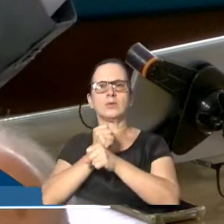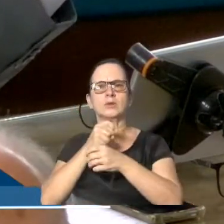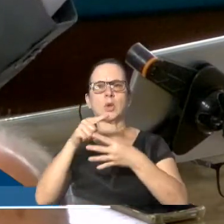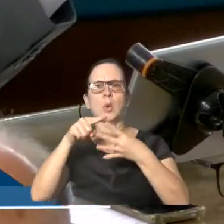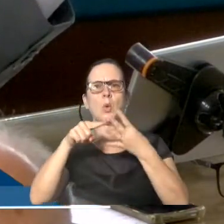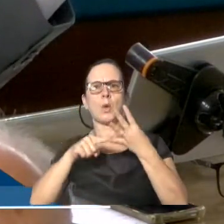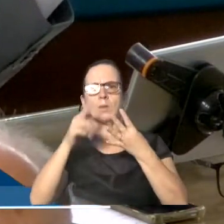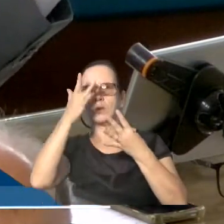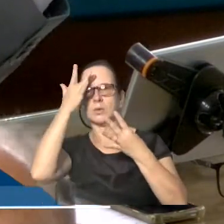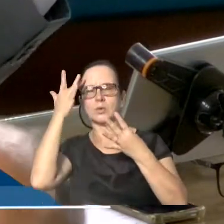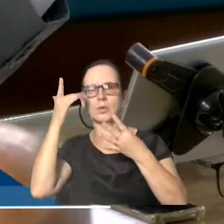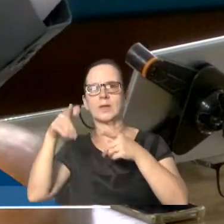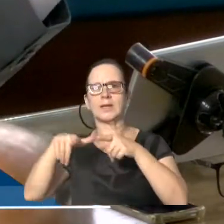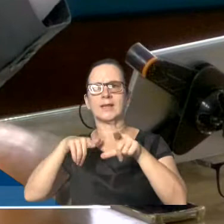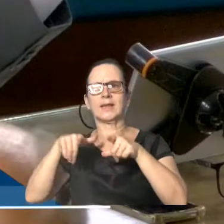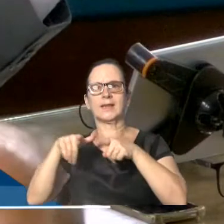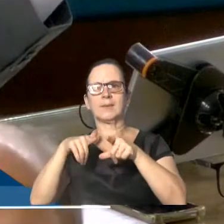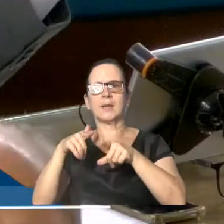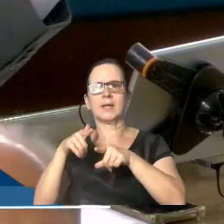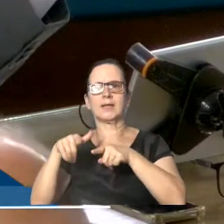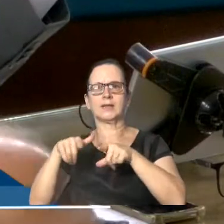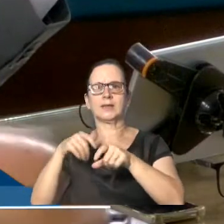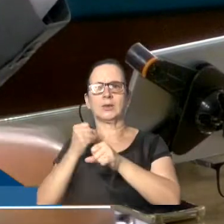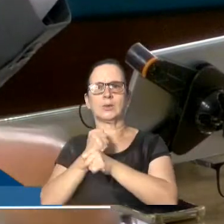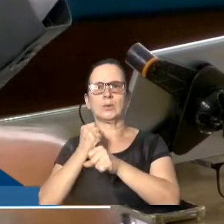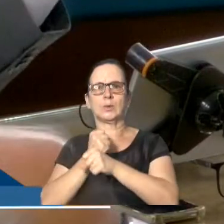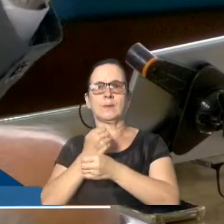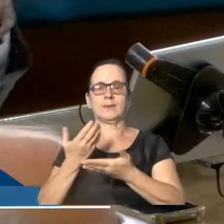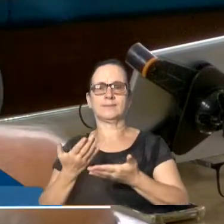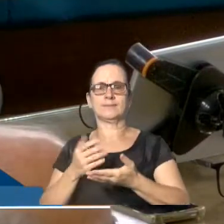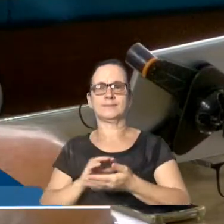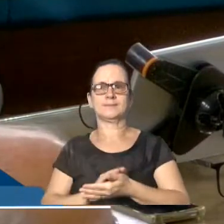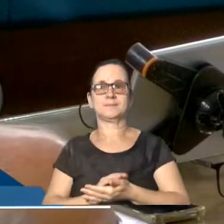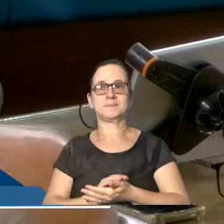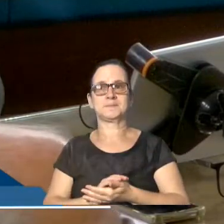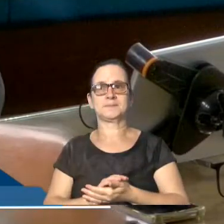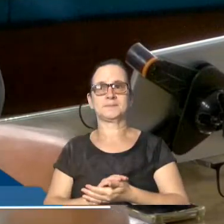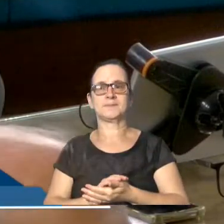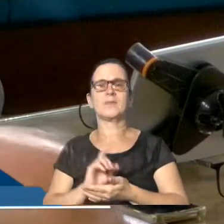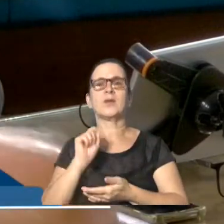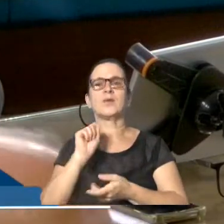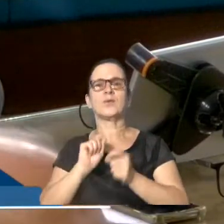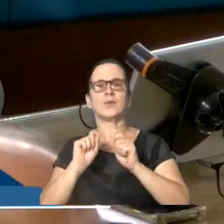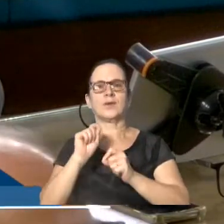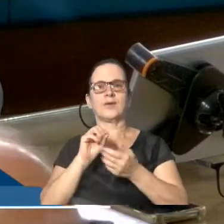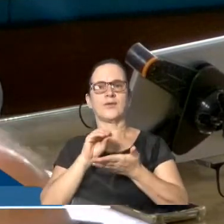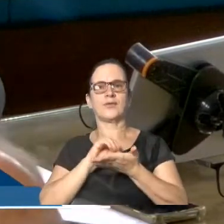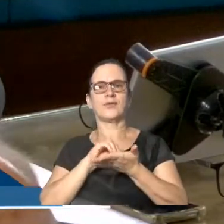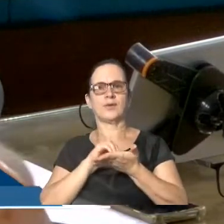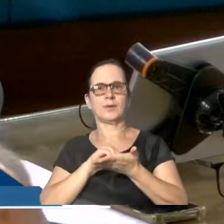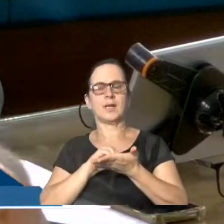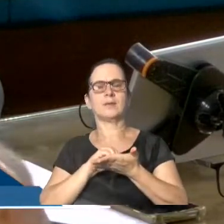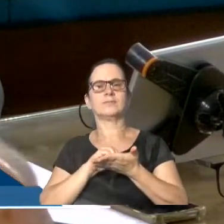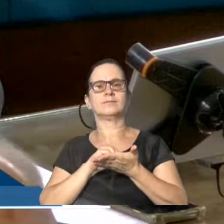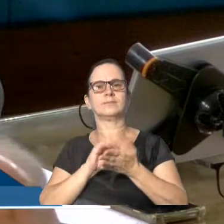quatro trabalhando. Quatro pessoas. O que está faltando? Planejamento. É trazer